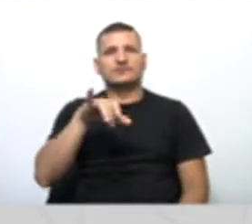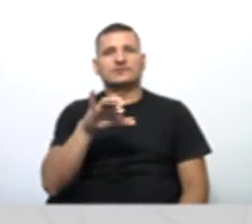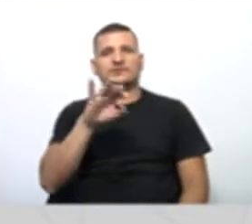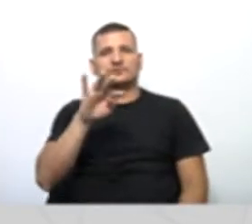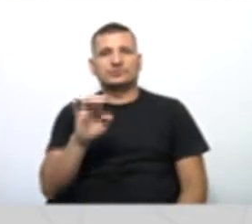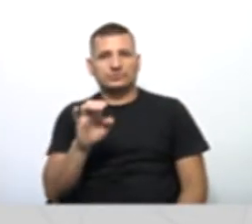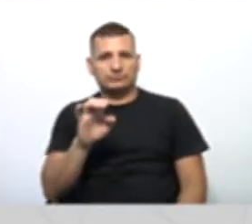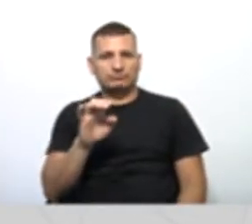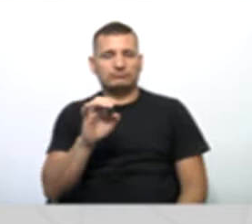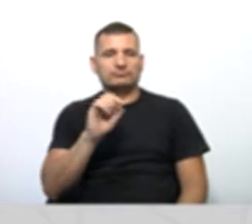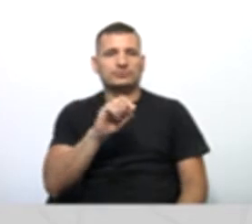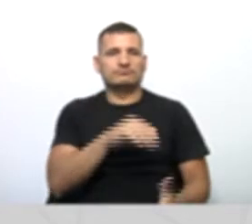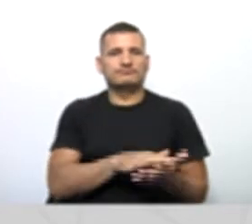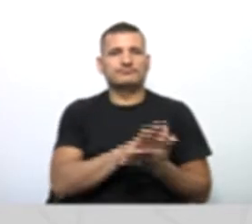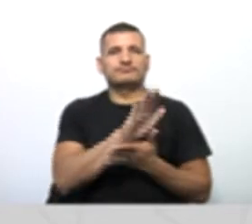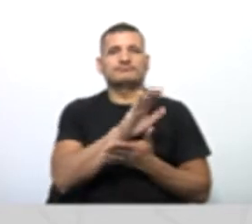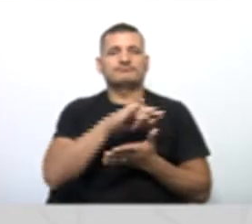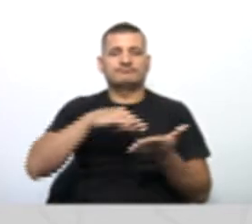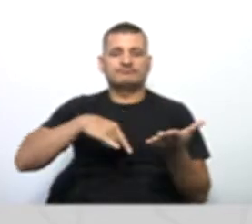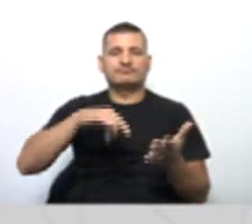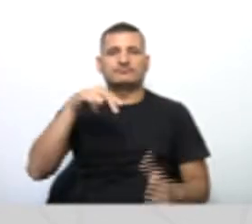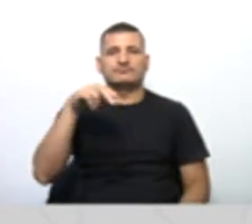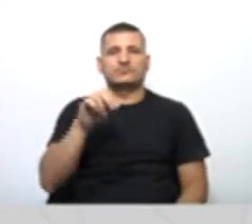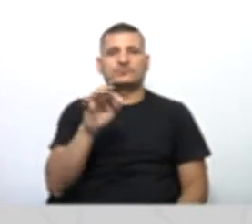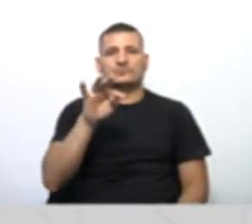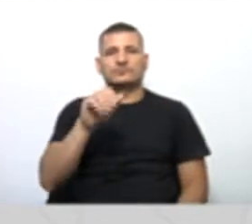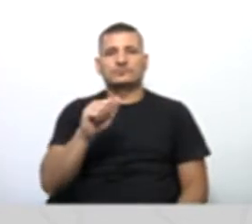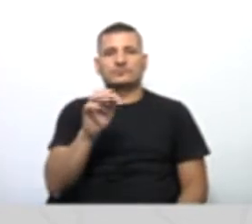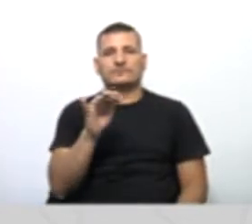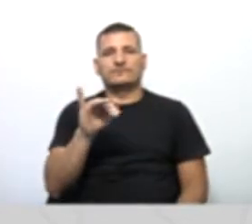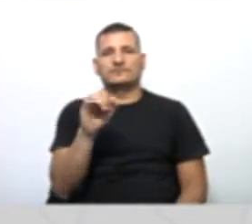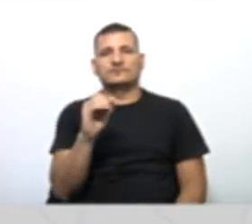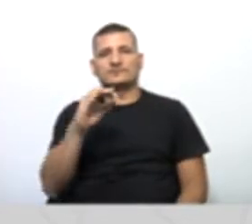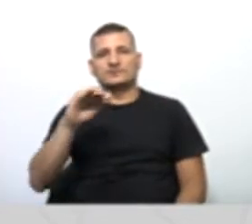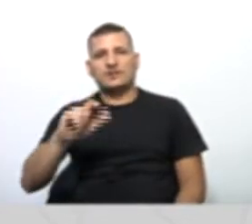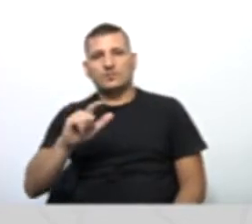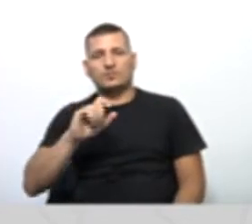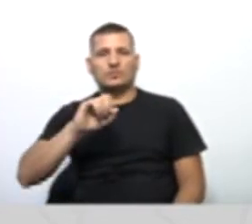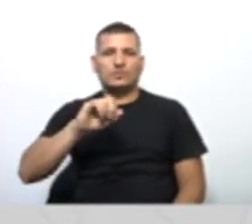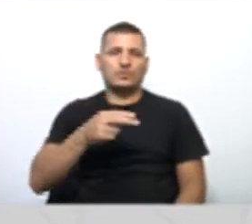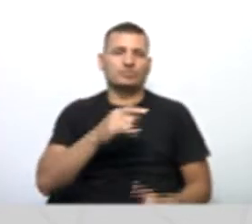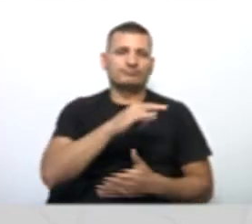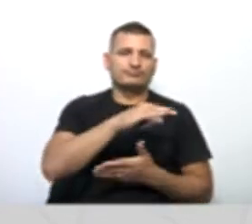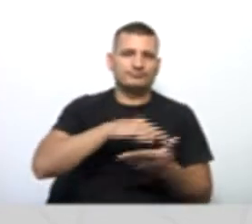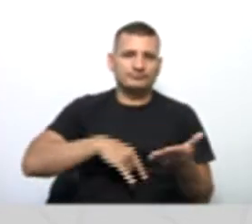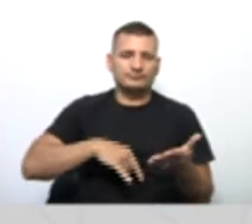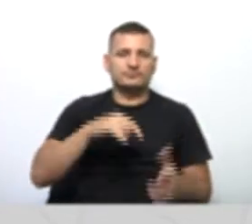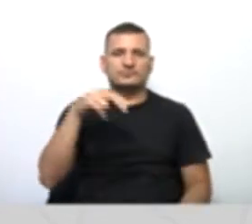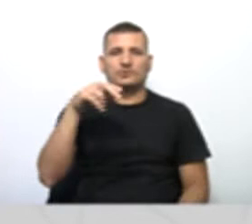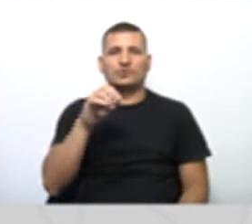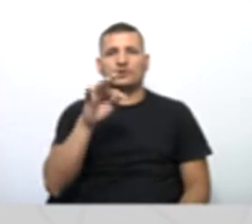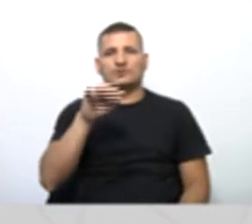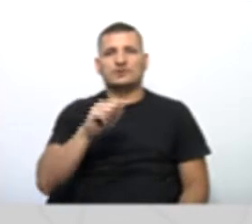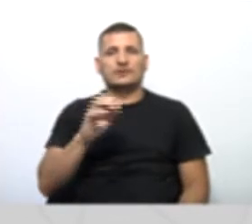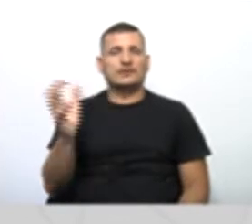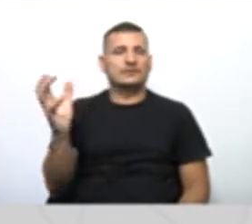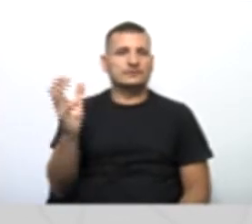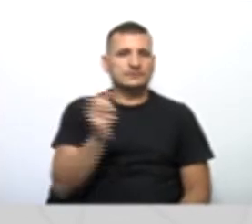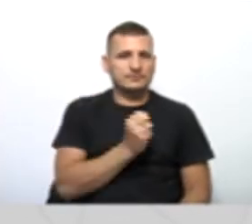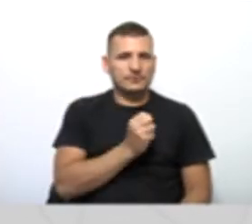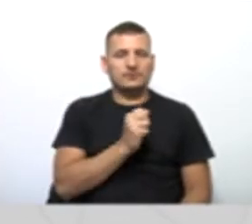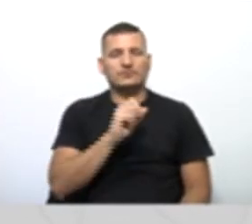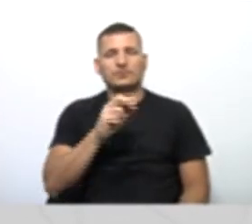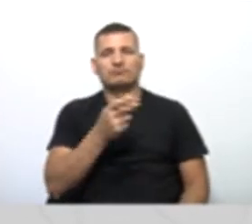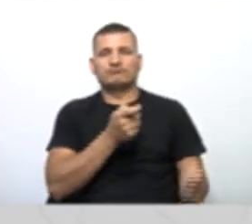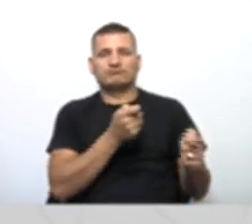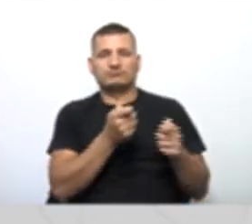fiscais. Então, tinha todos esses dados ali. Notas a receber, né? Para o controle de estoque, né? Exato. Então, tinham todos os dados